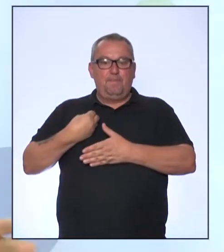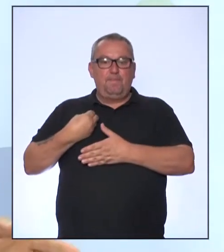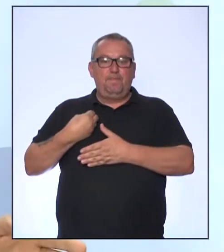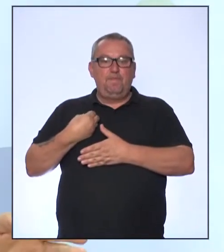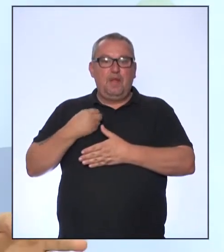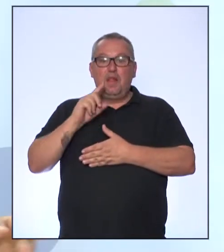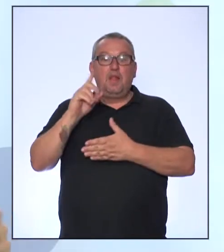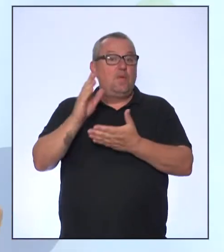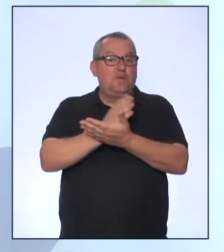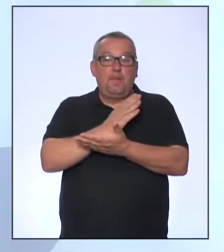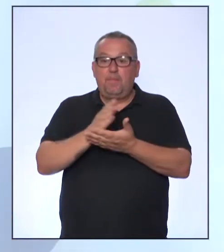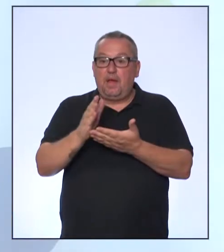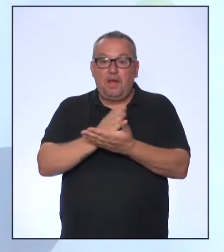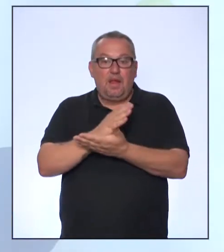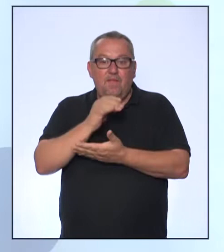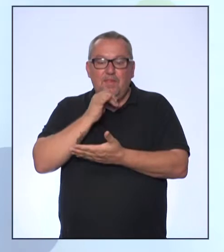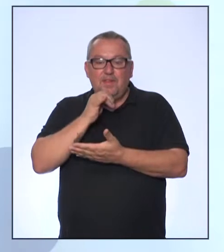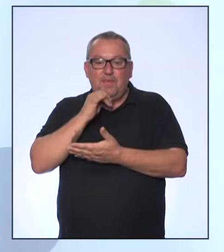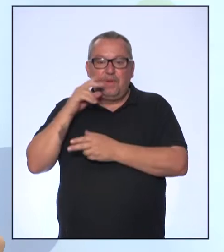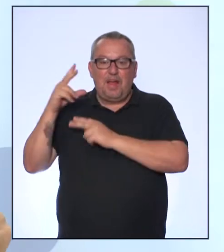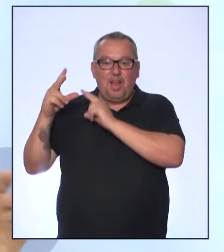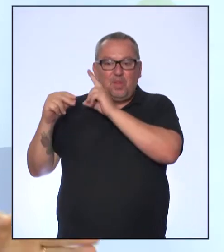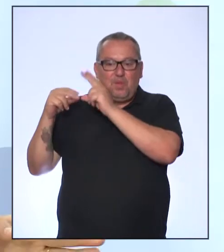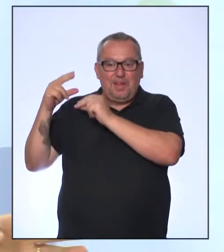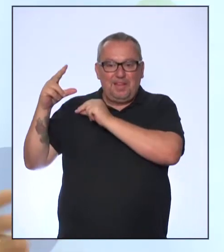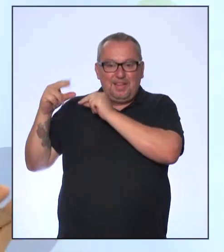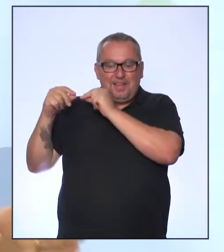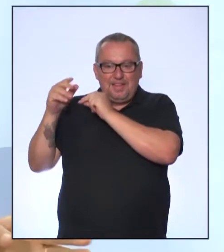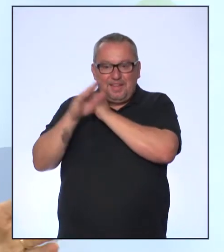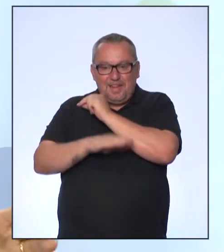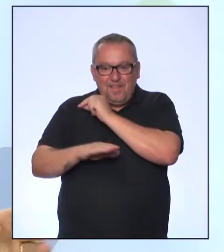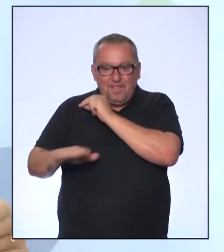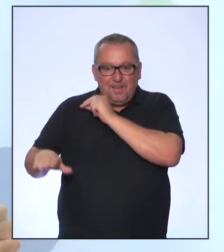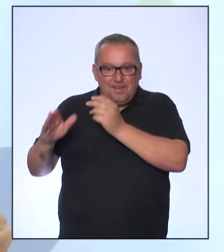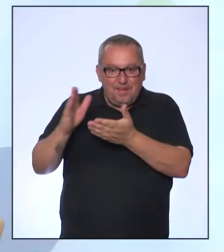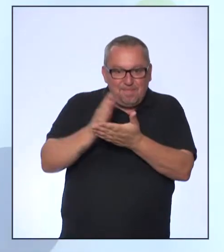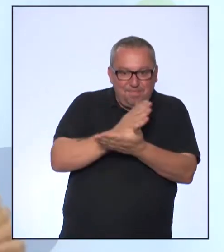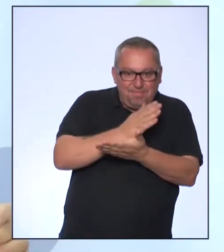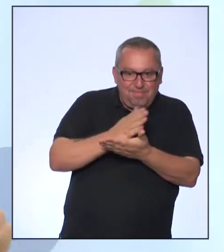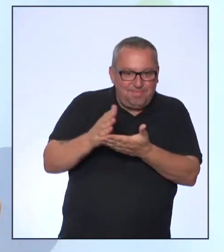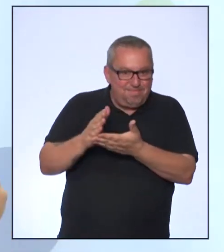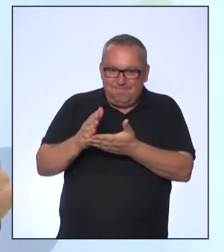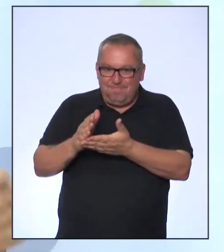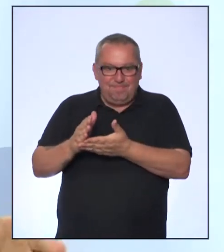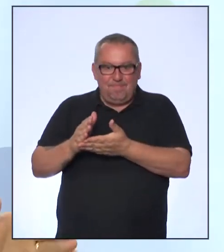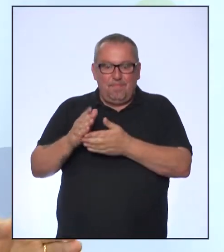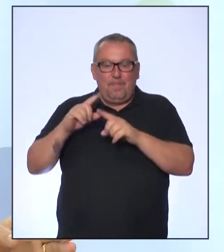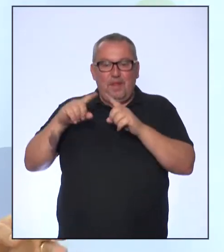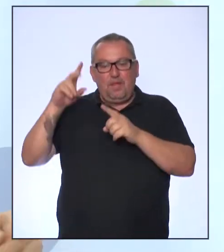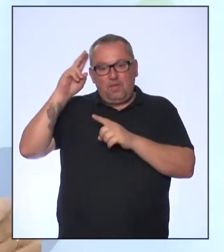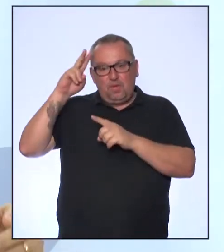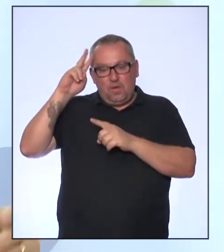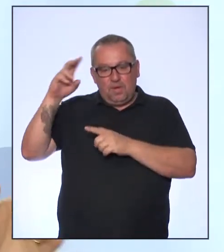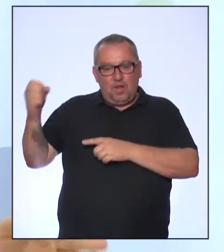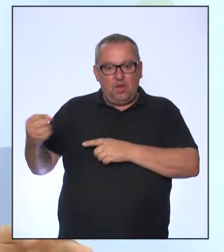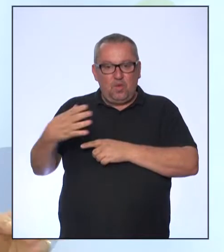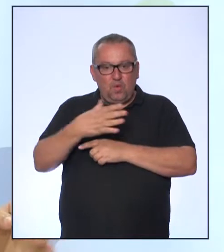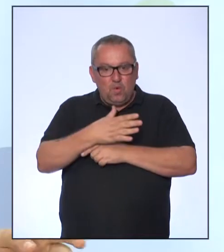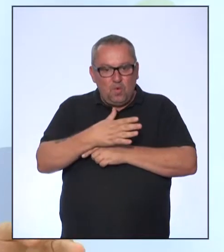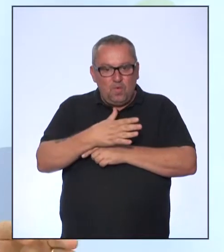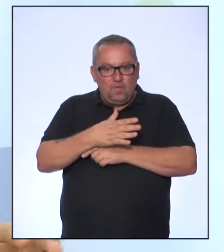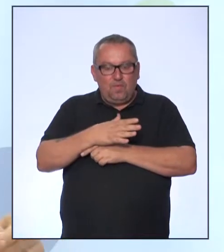não separava a adolescência da infância, não havia essa separação. Essa separação histórica é algo novo, é algo inaugurado